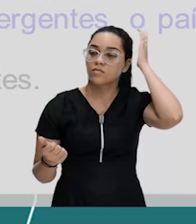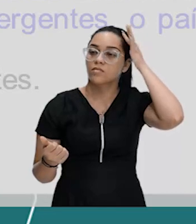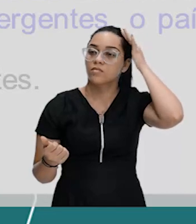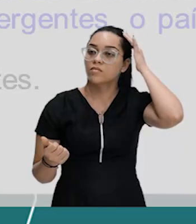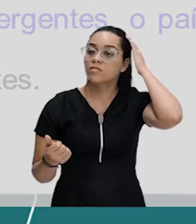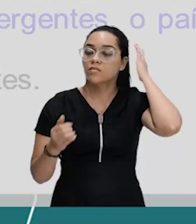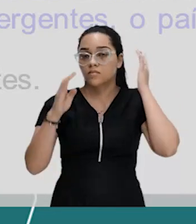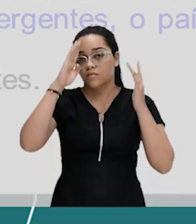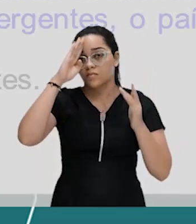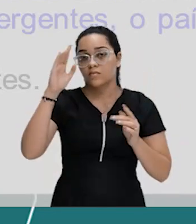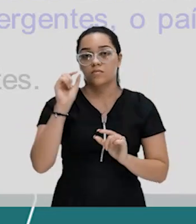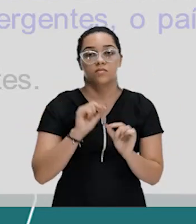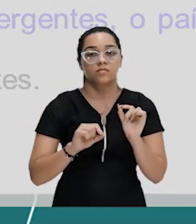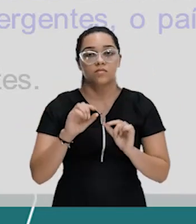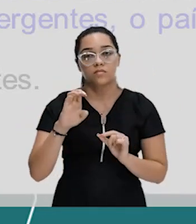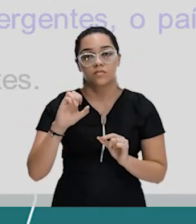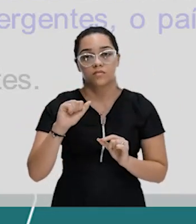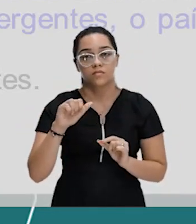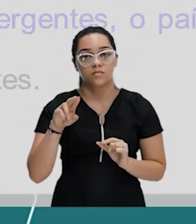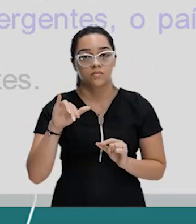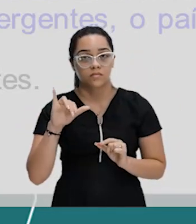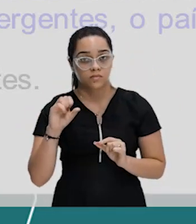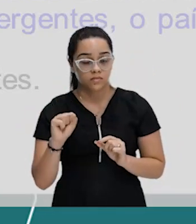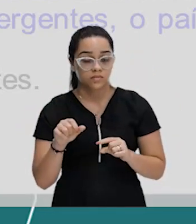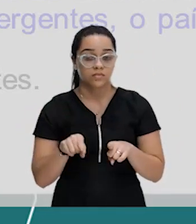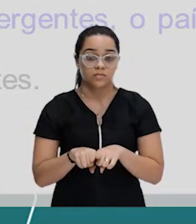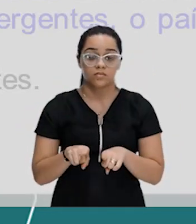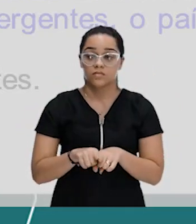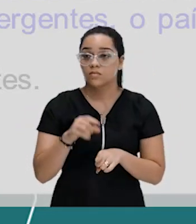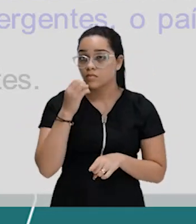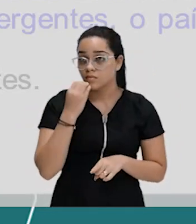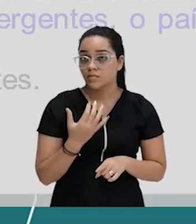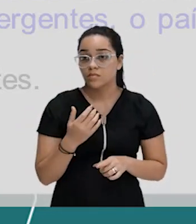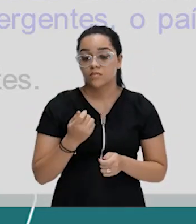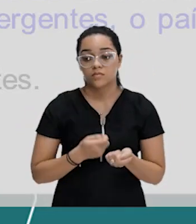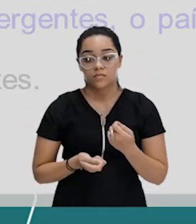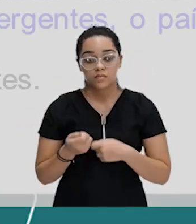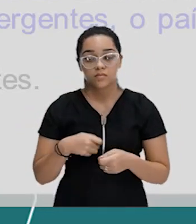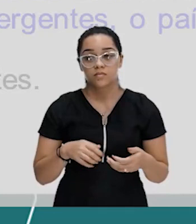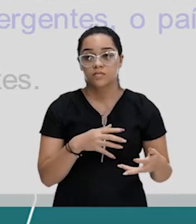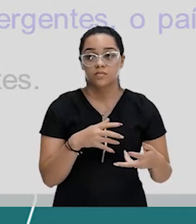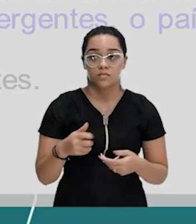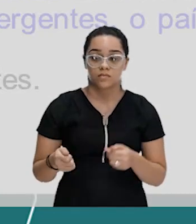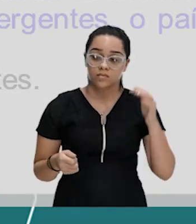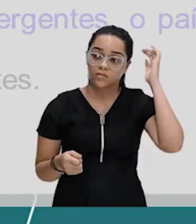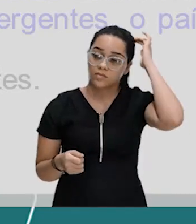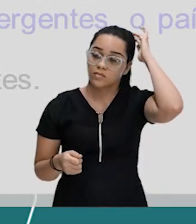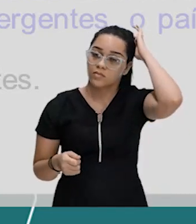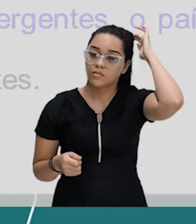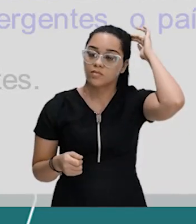das décadas mais estáveis e prósperas da economia mundial. Pelo menos até o final de